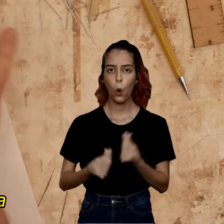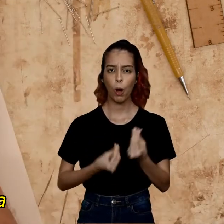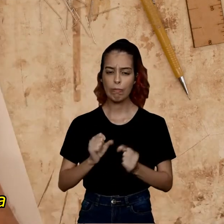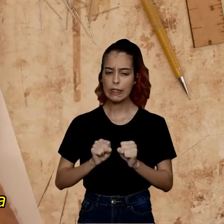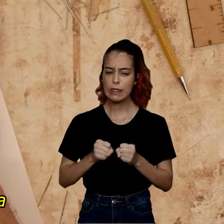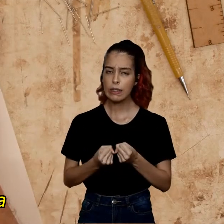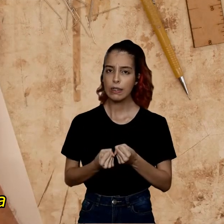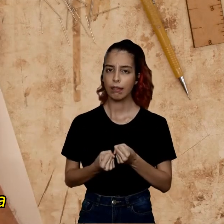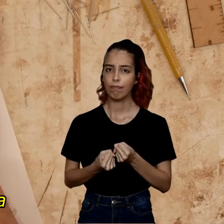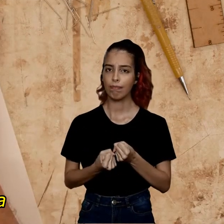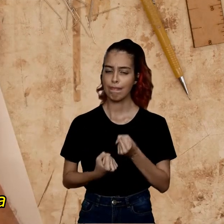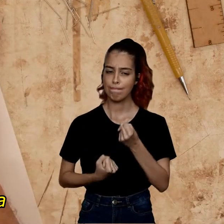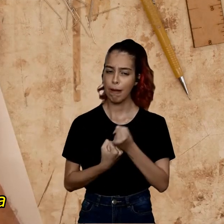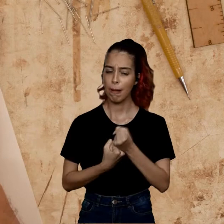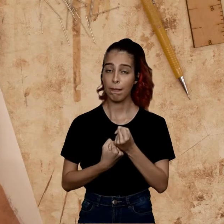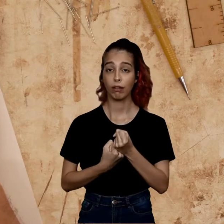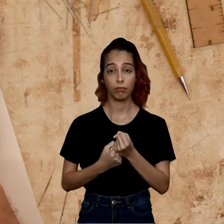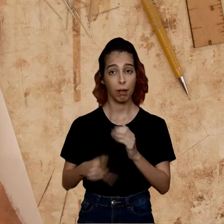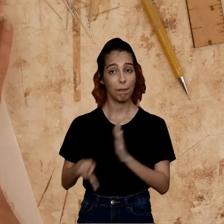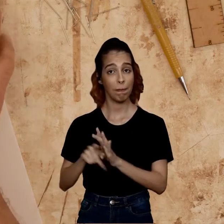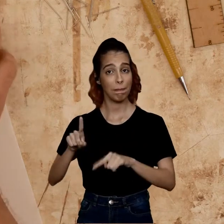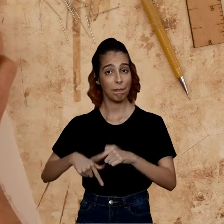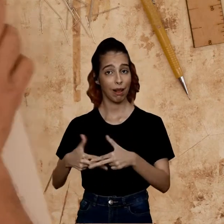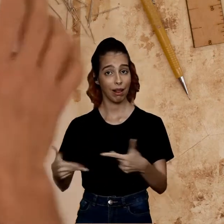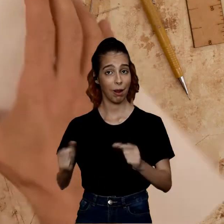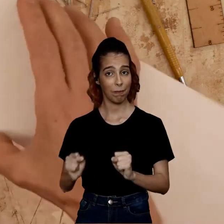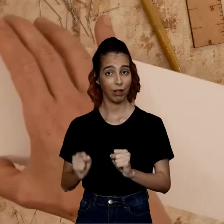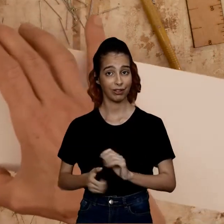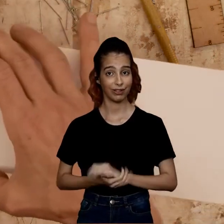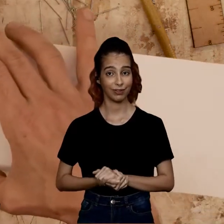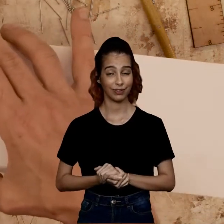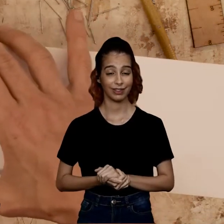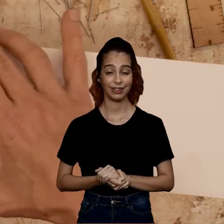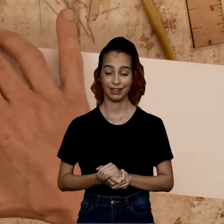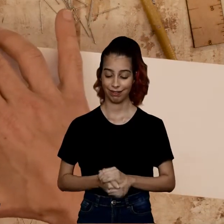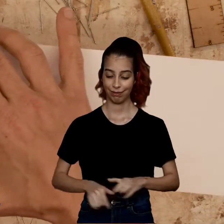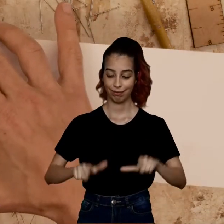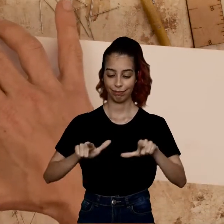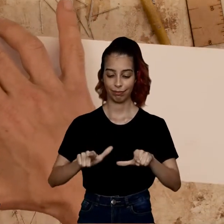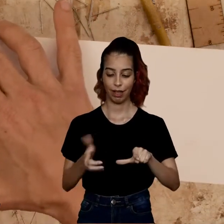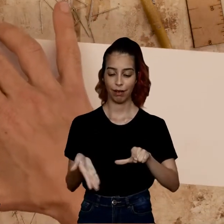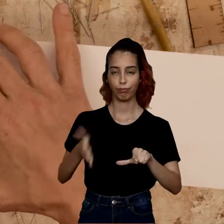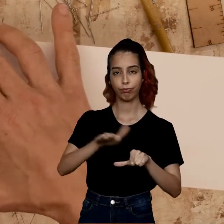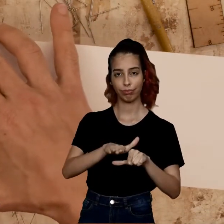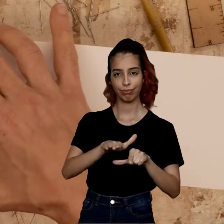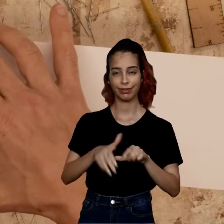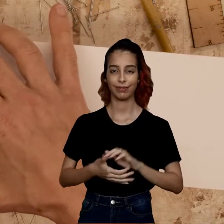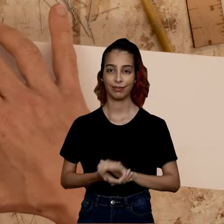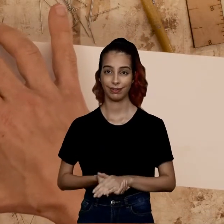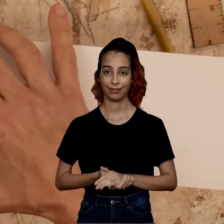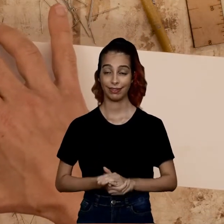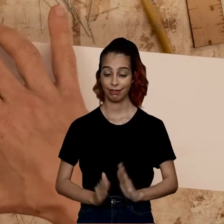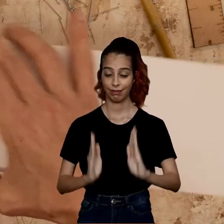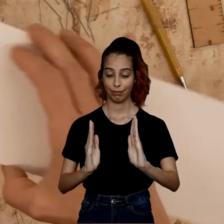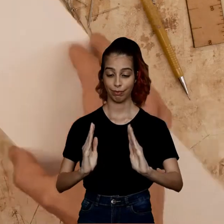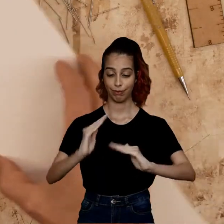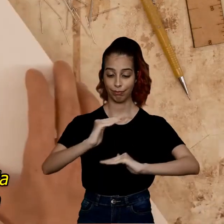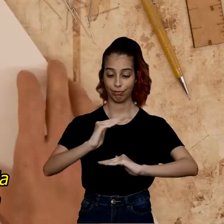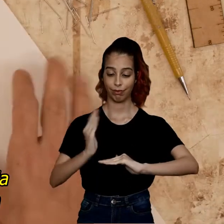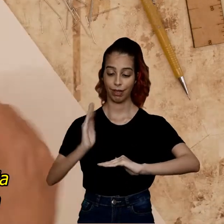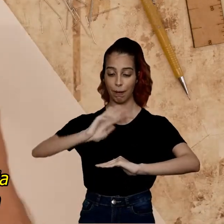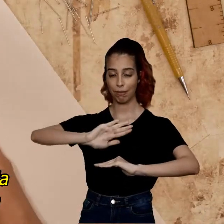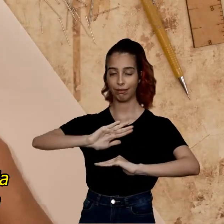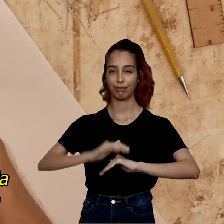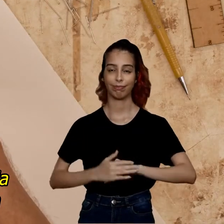utilizar a própria peça para reforçar ela, fazendo um fechamento aqui.